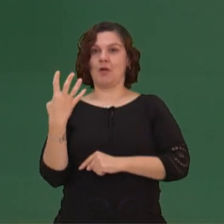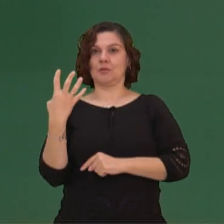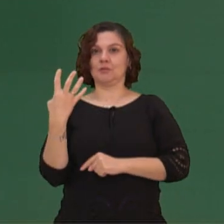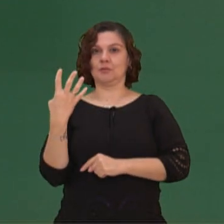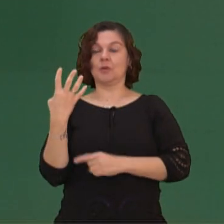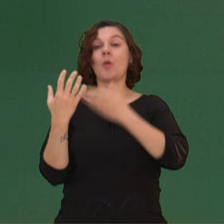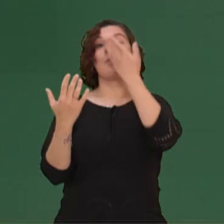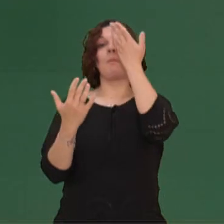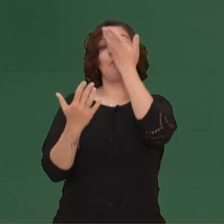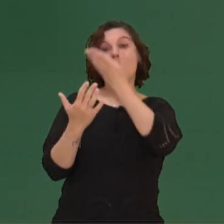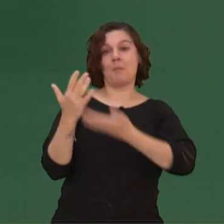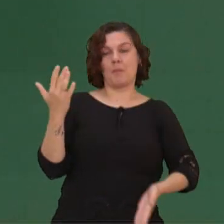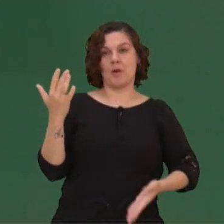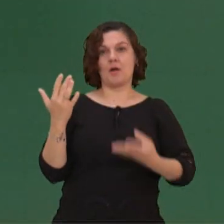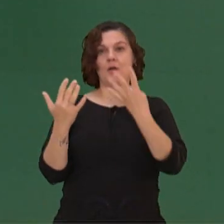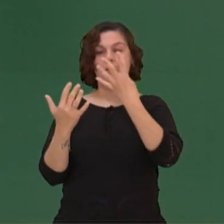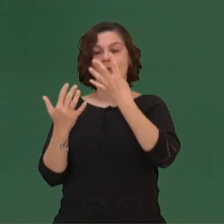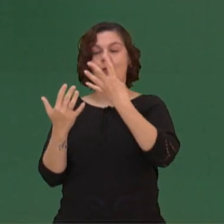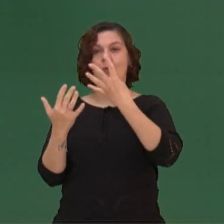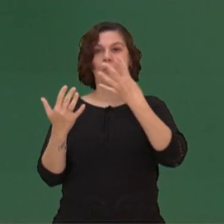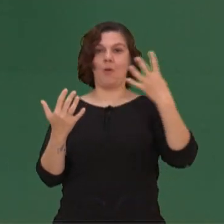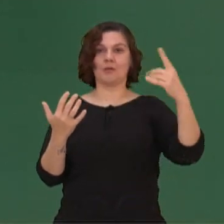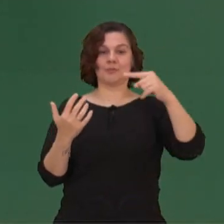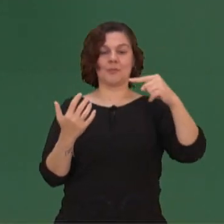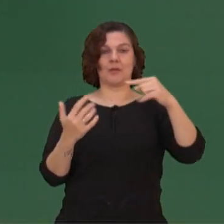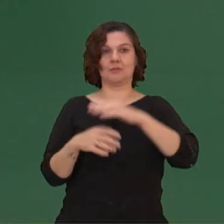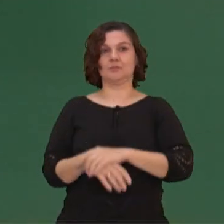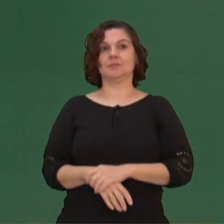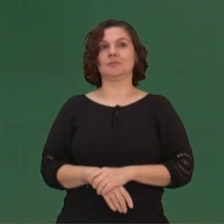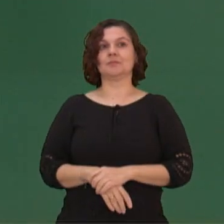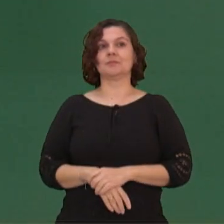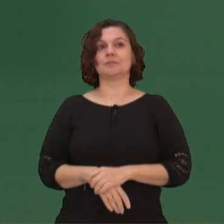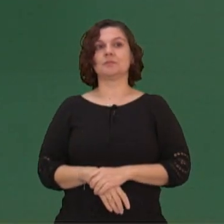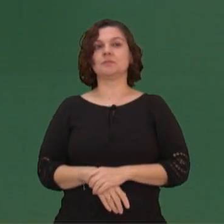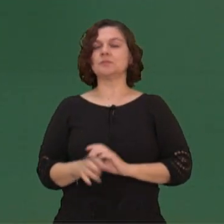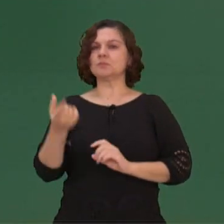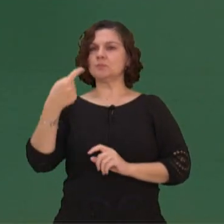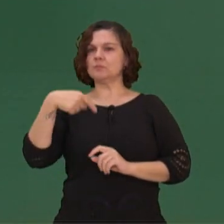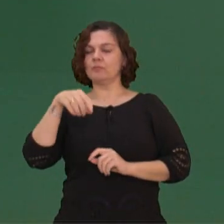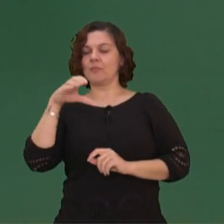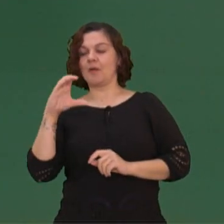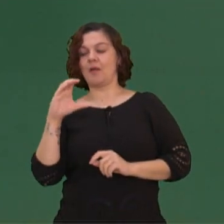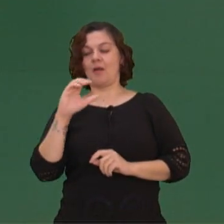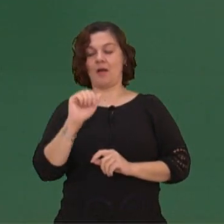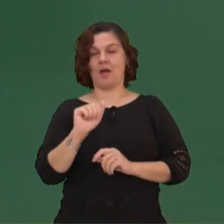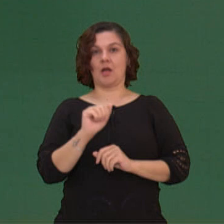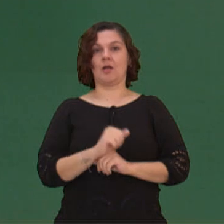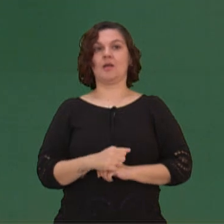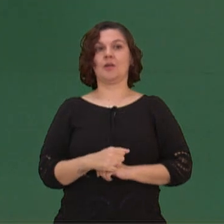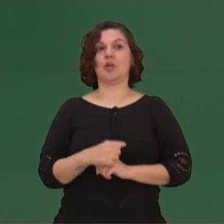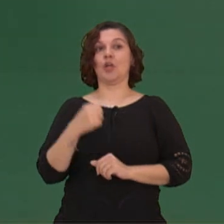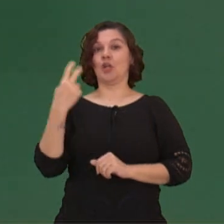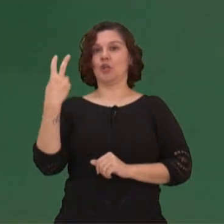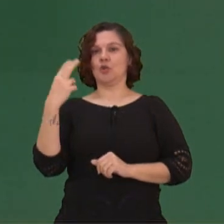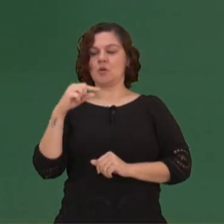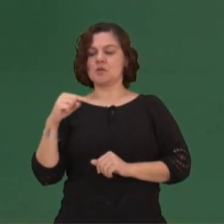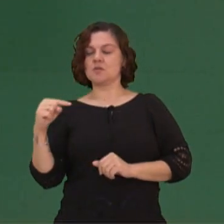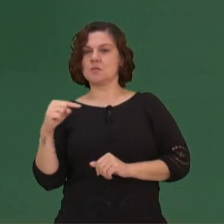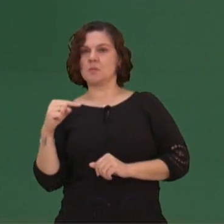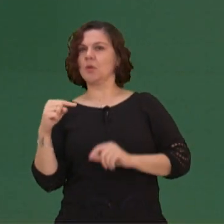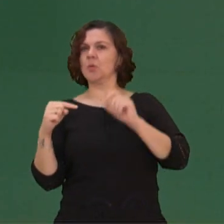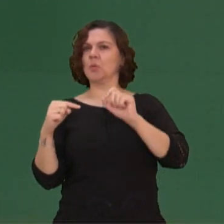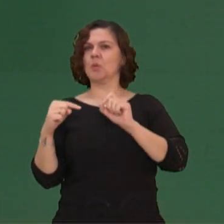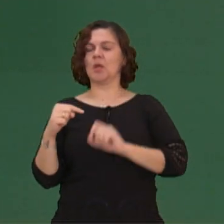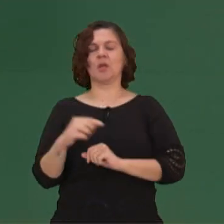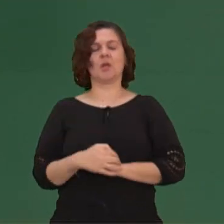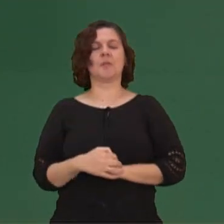ele perdeu 4 cargas negativas. Maravilha? Cálcio, 2-,